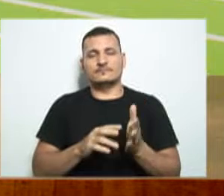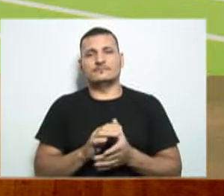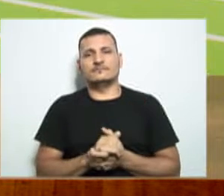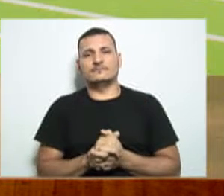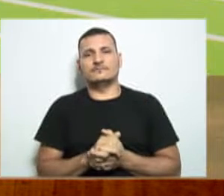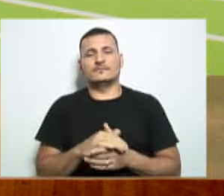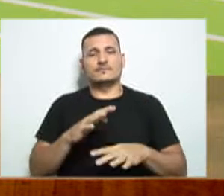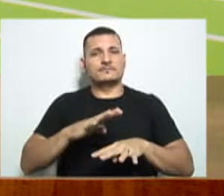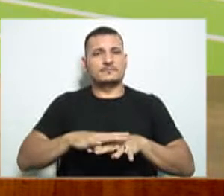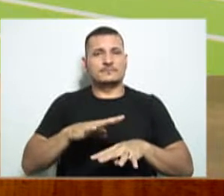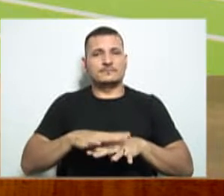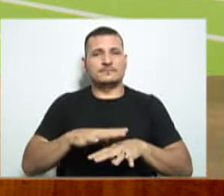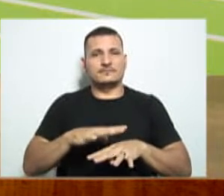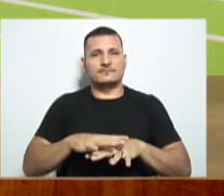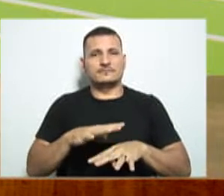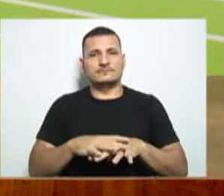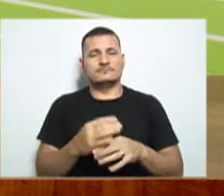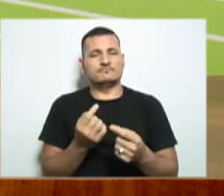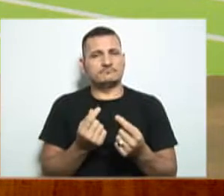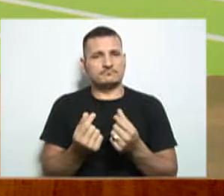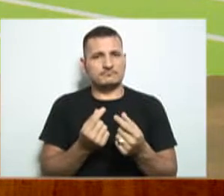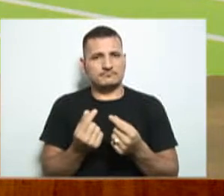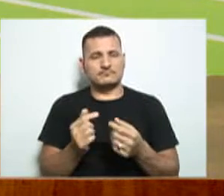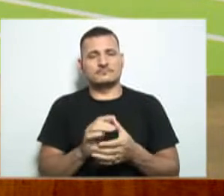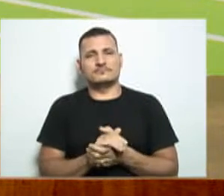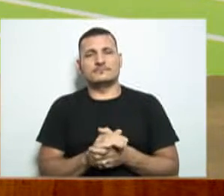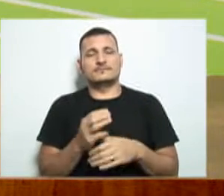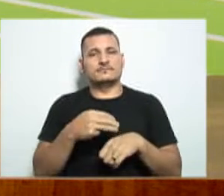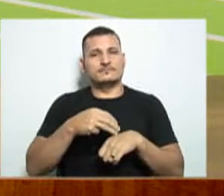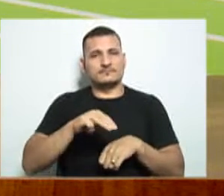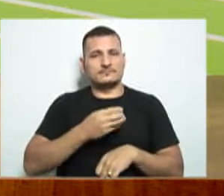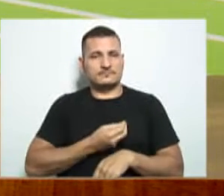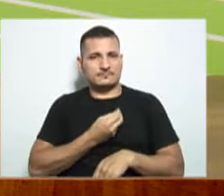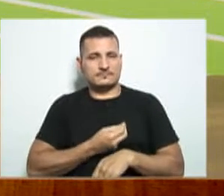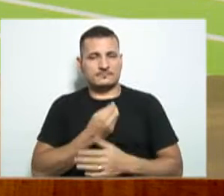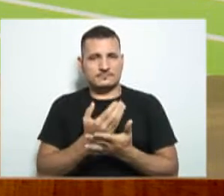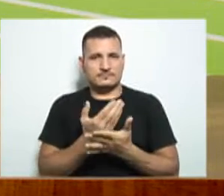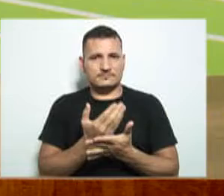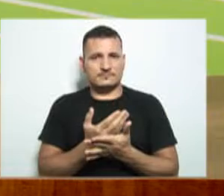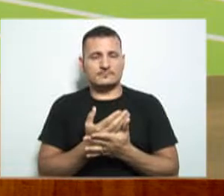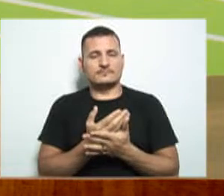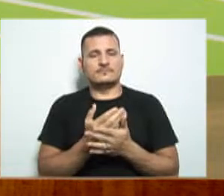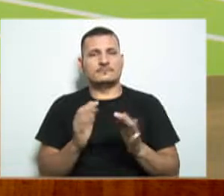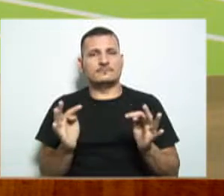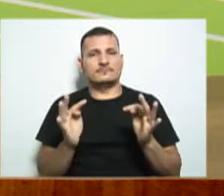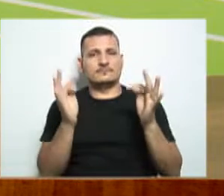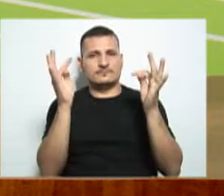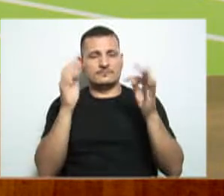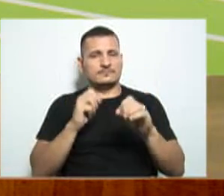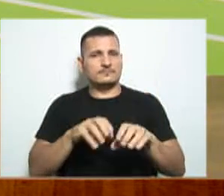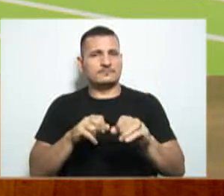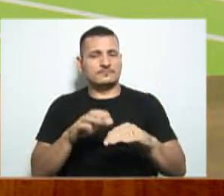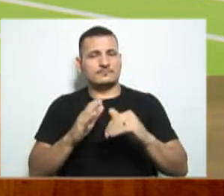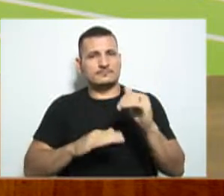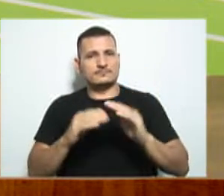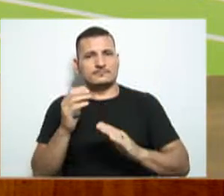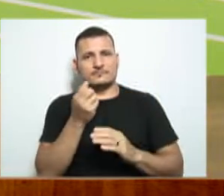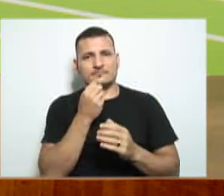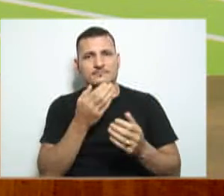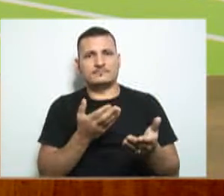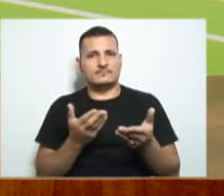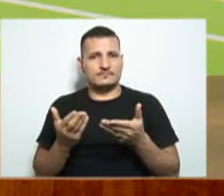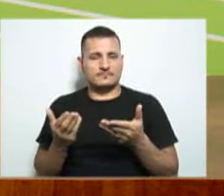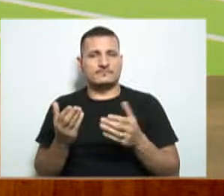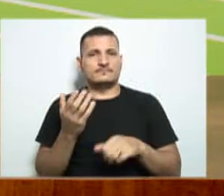e Estatística e mestranda em Educação Profissional e Tecnológica. Sejam bem-vindos à nossa